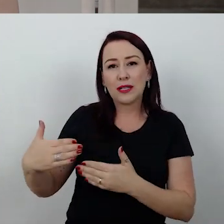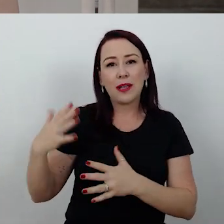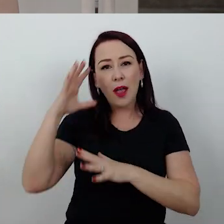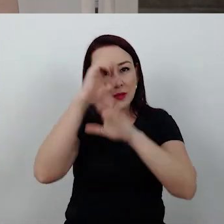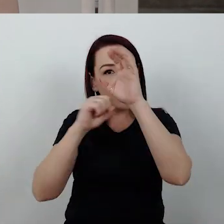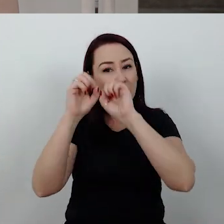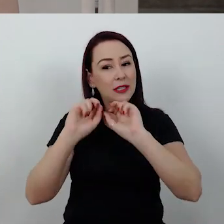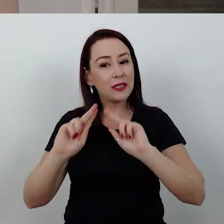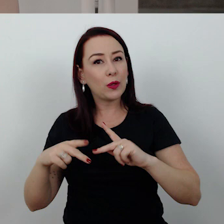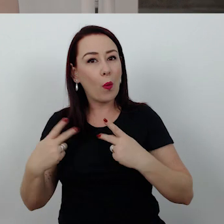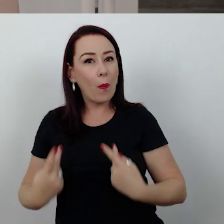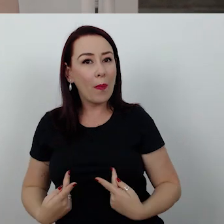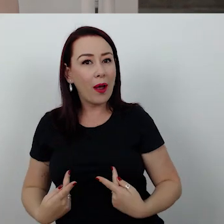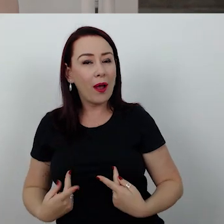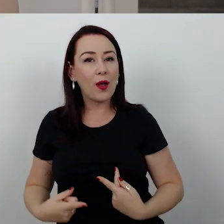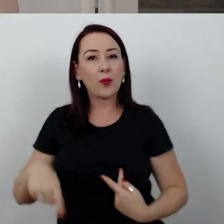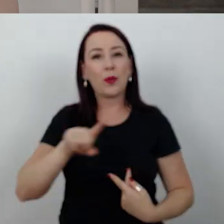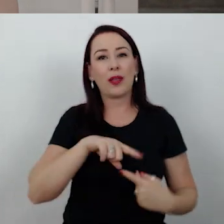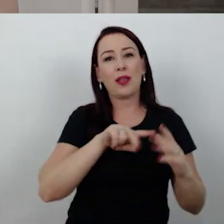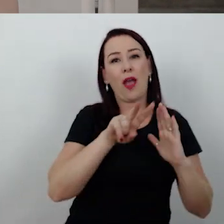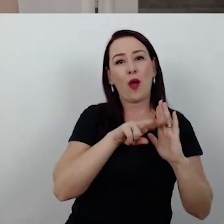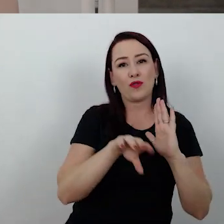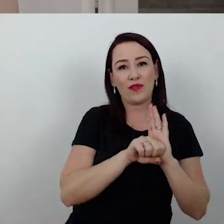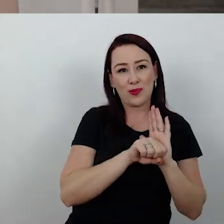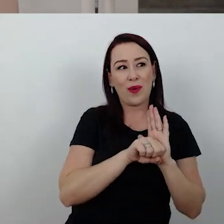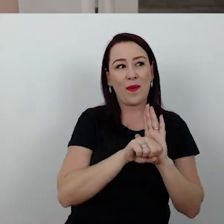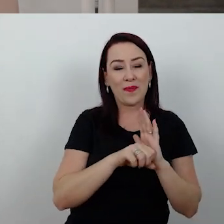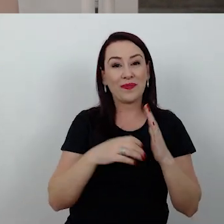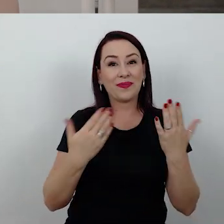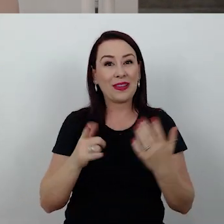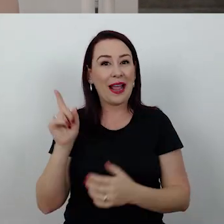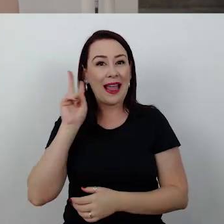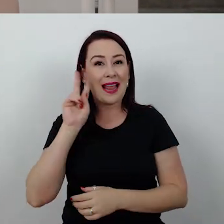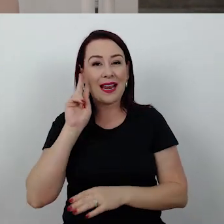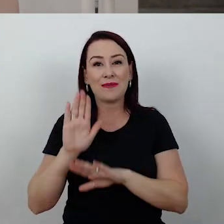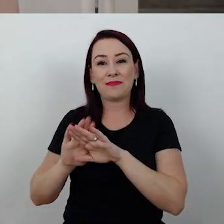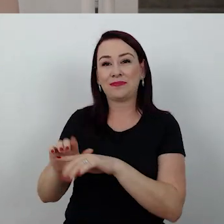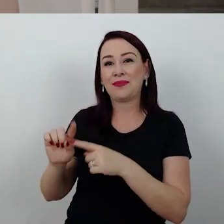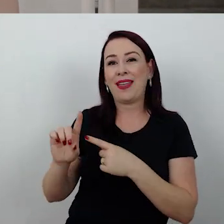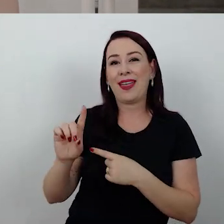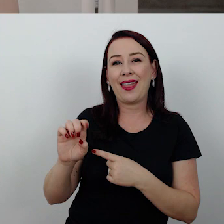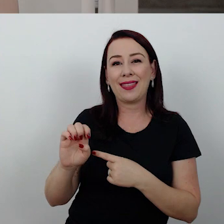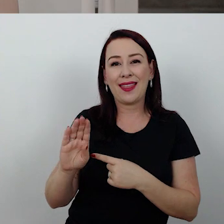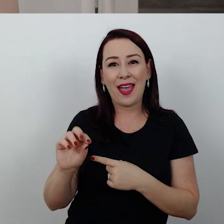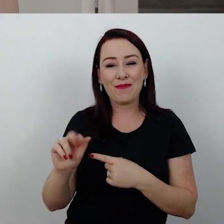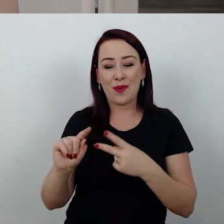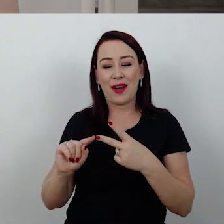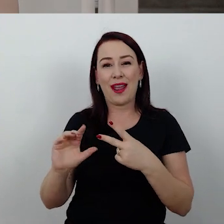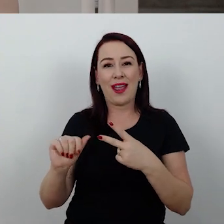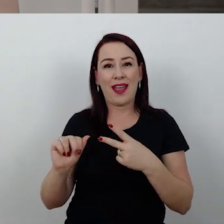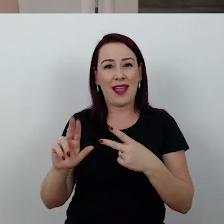humano e audiovisual. E então, né, eu lembro de chegar para o Carlão e para a Débora Ivanov e falar: eu vou